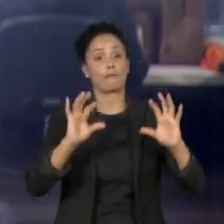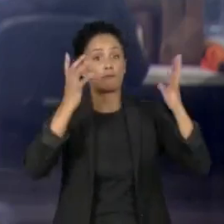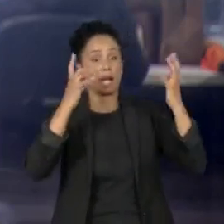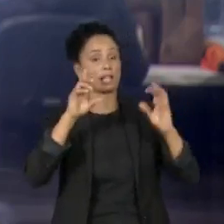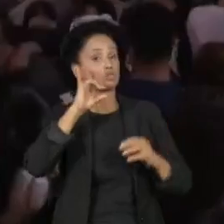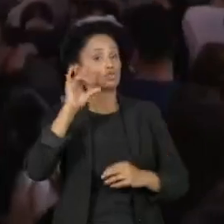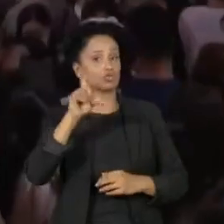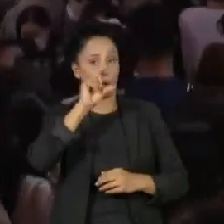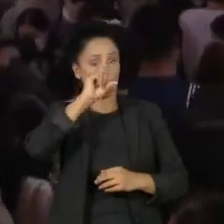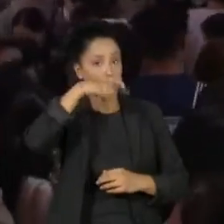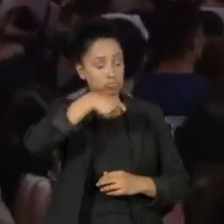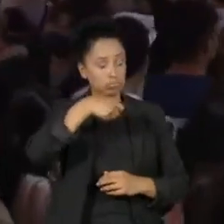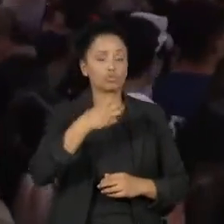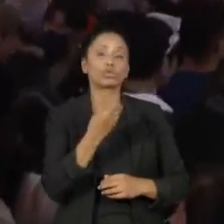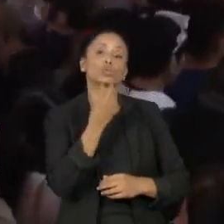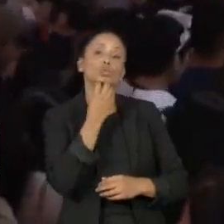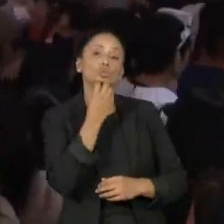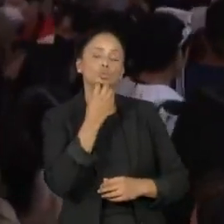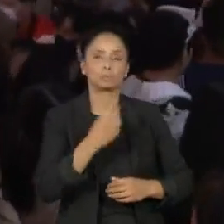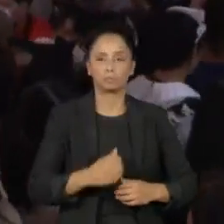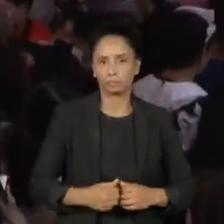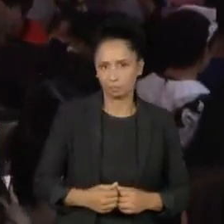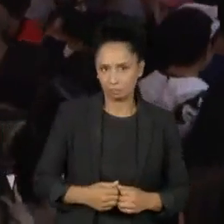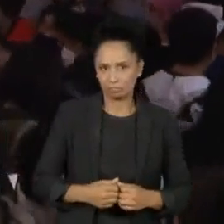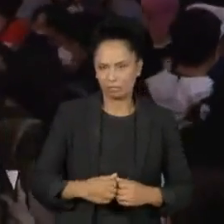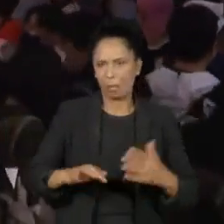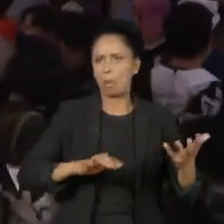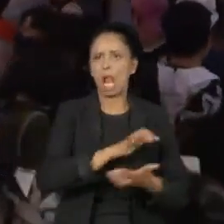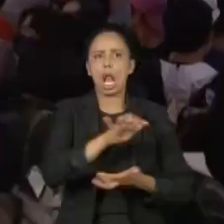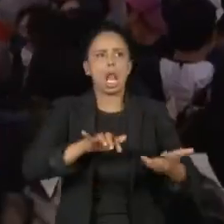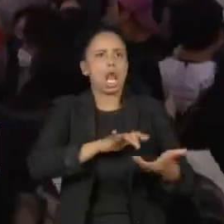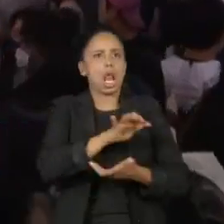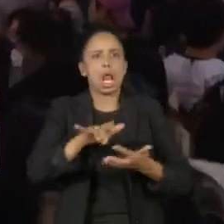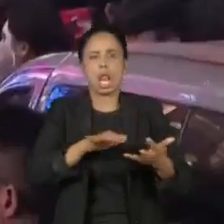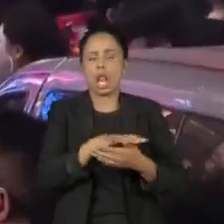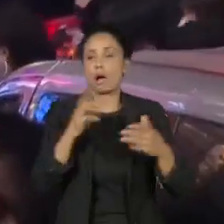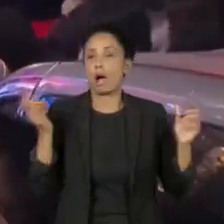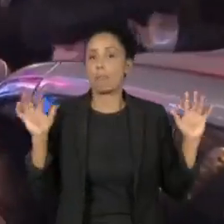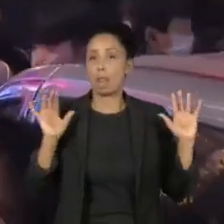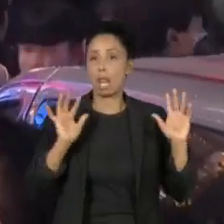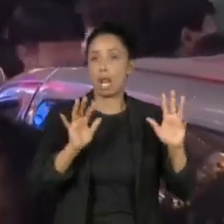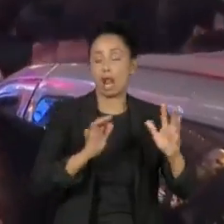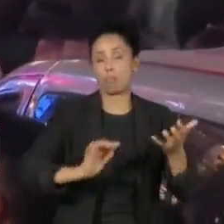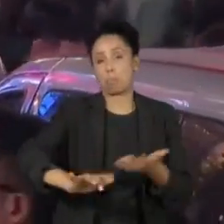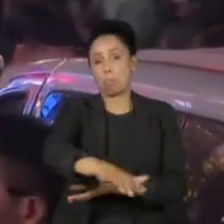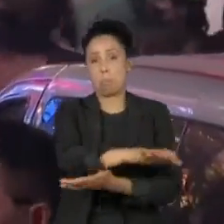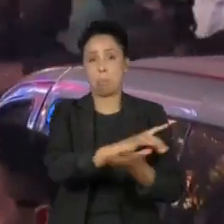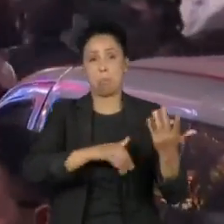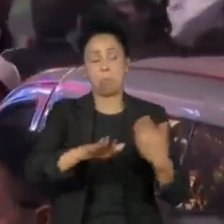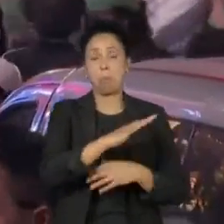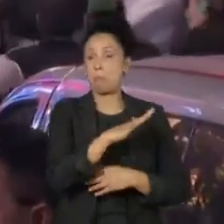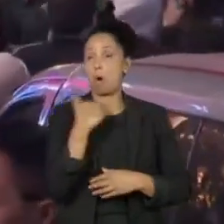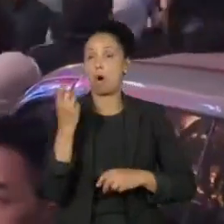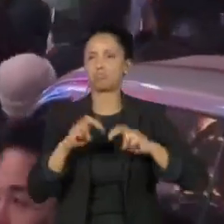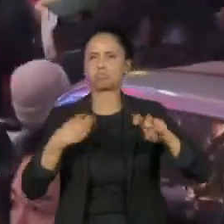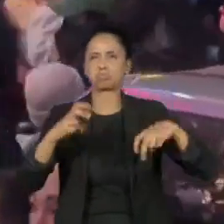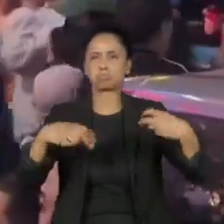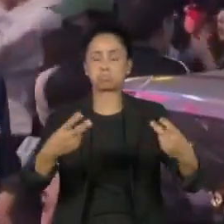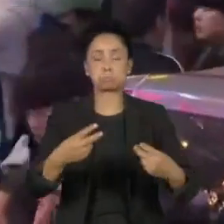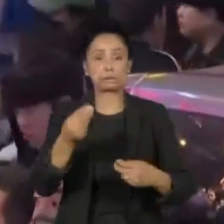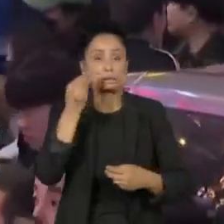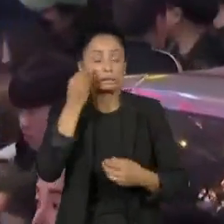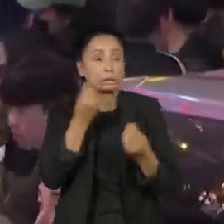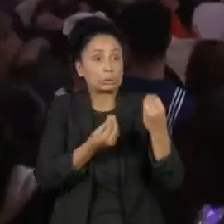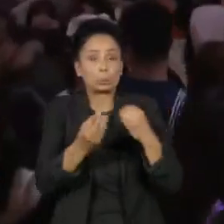em seu o tumulto que terminou em dezenas de mortes é visto como um teste de segurança e